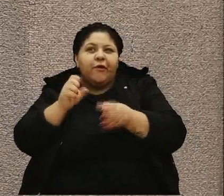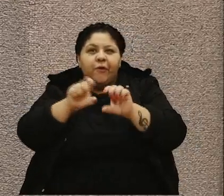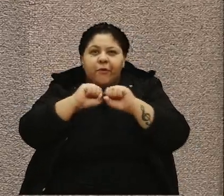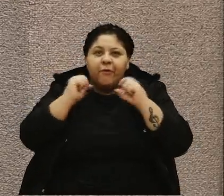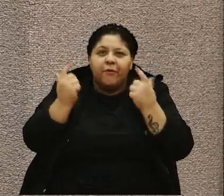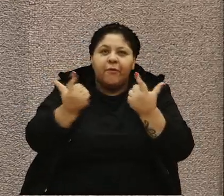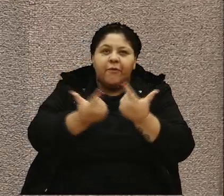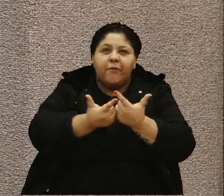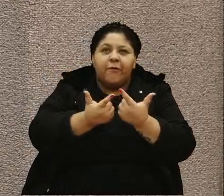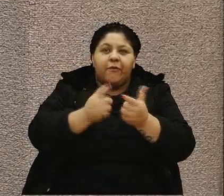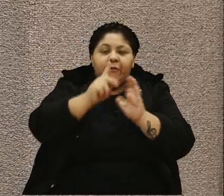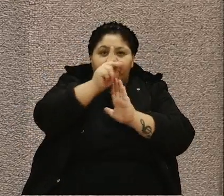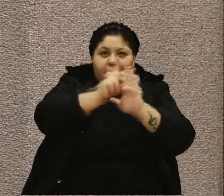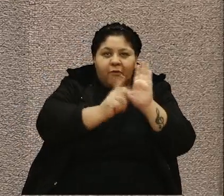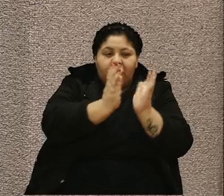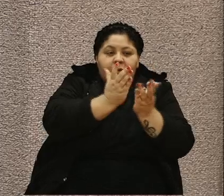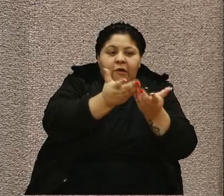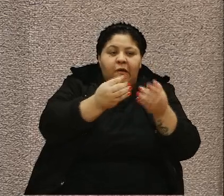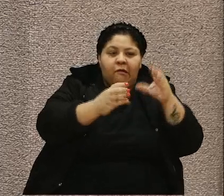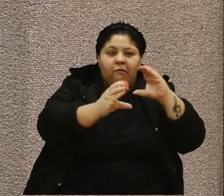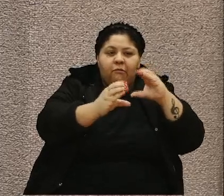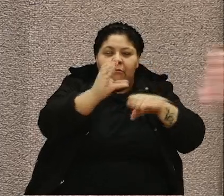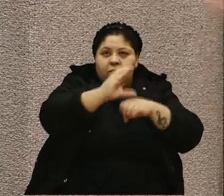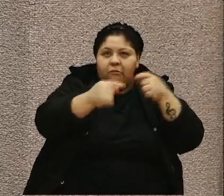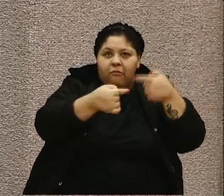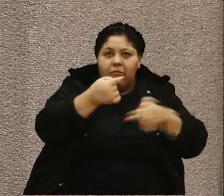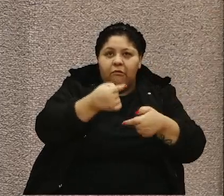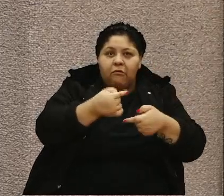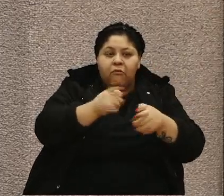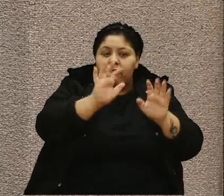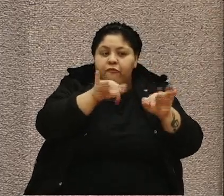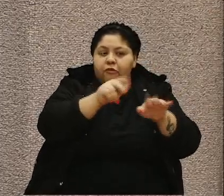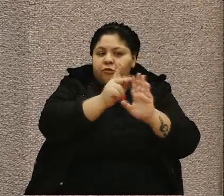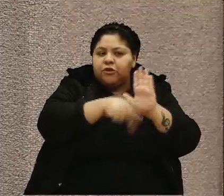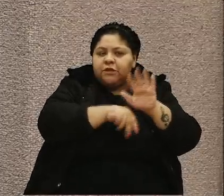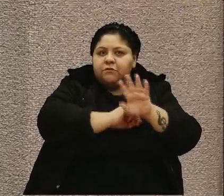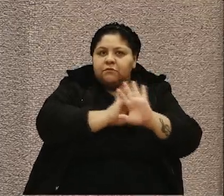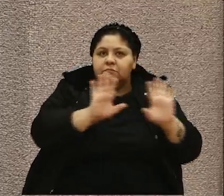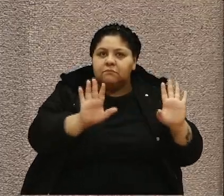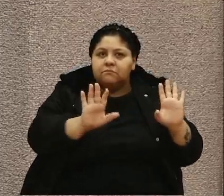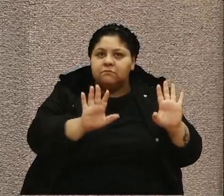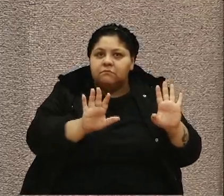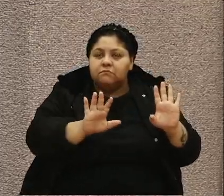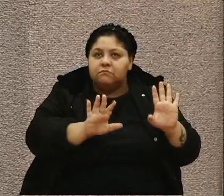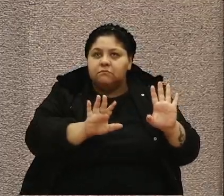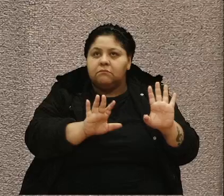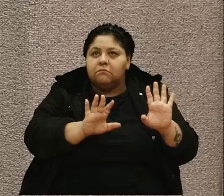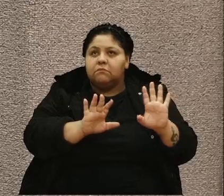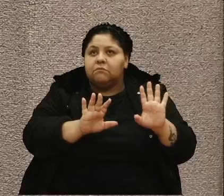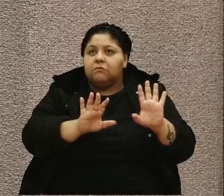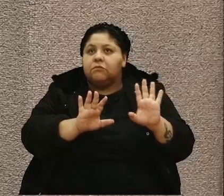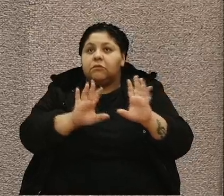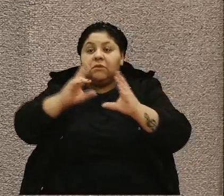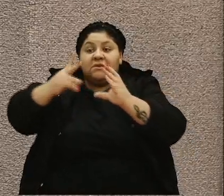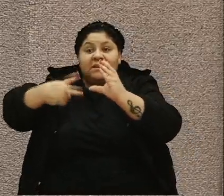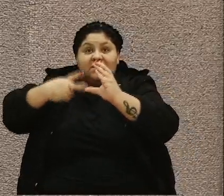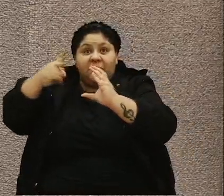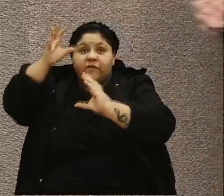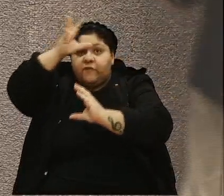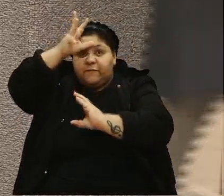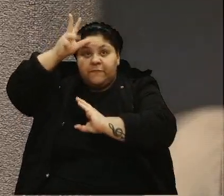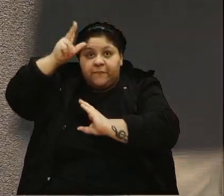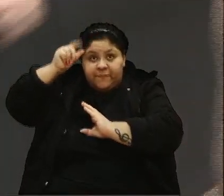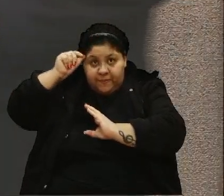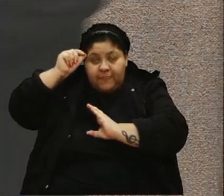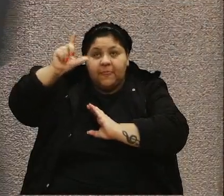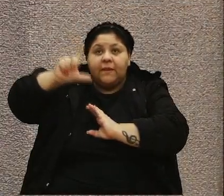dado parecer na comissão pela inconstitucionalidade, morreu ali o projeto. Morreu ali. Nas câmaras municipais